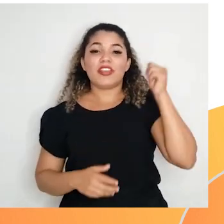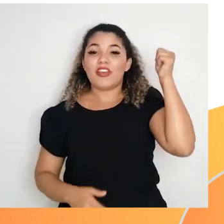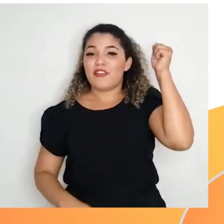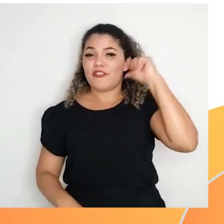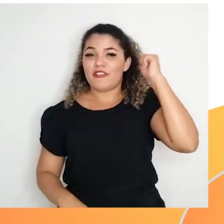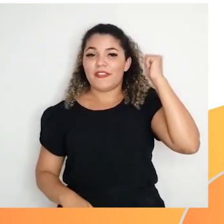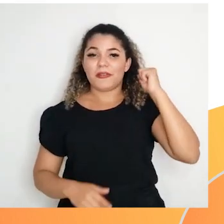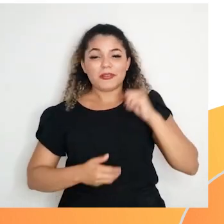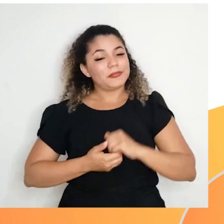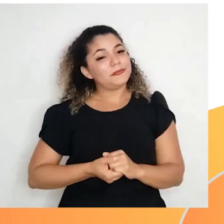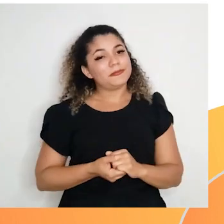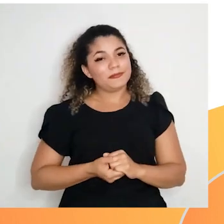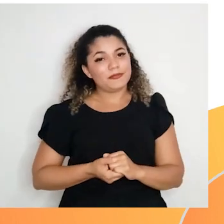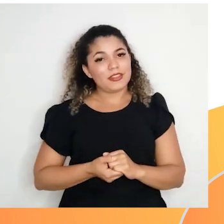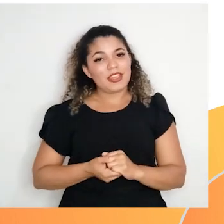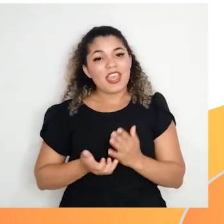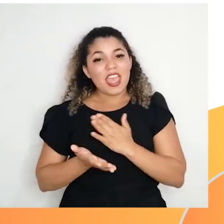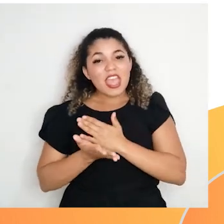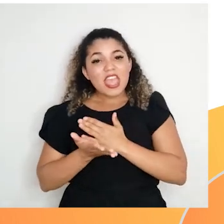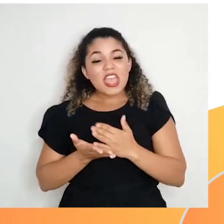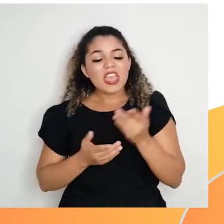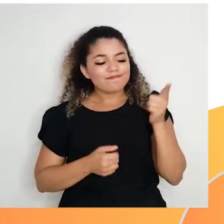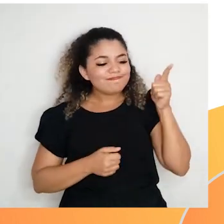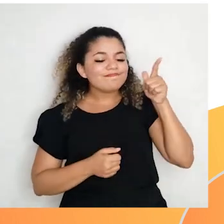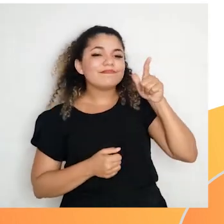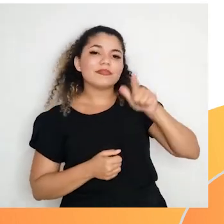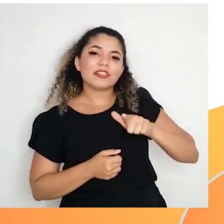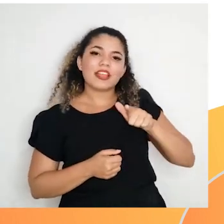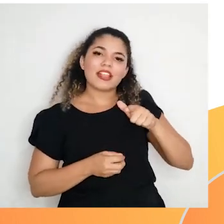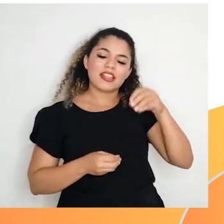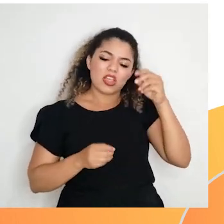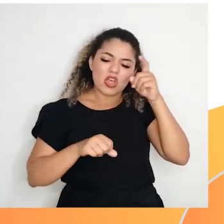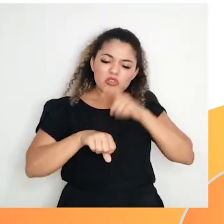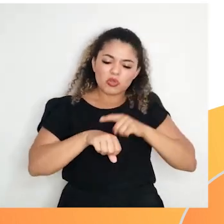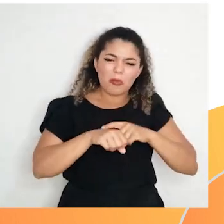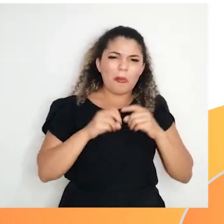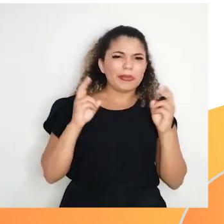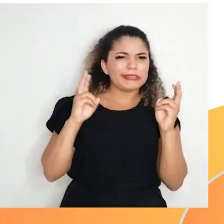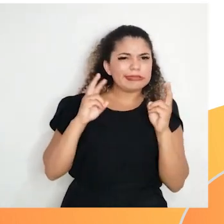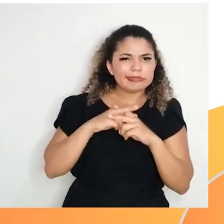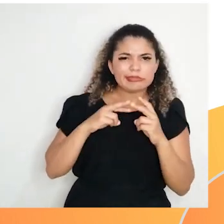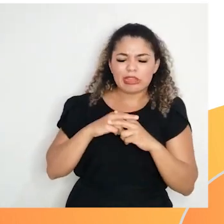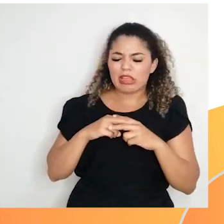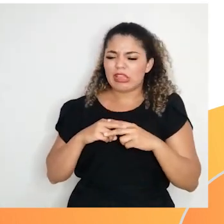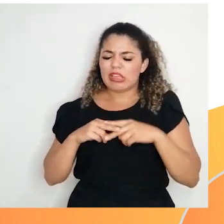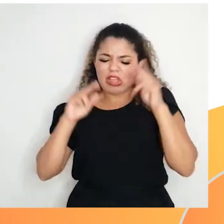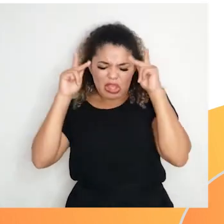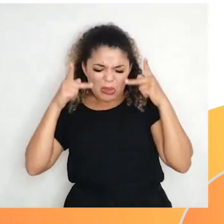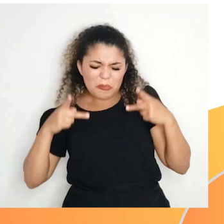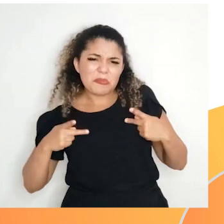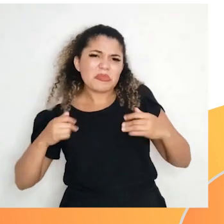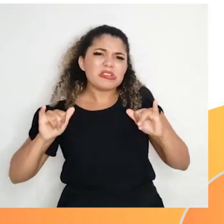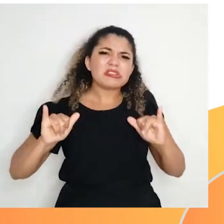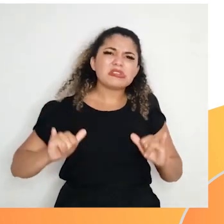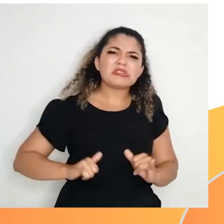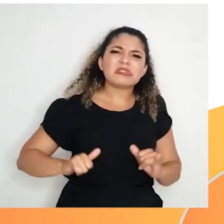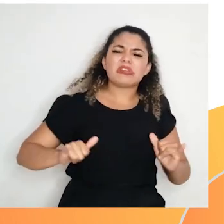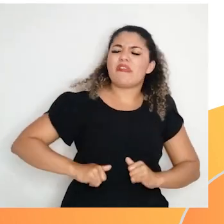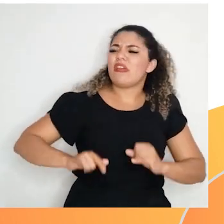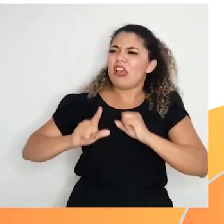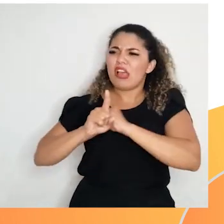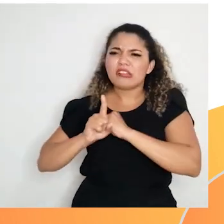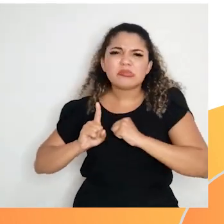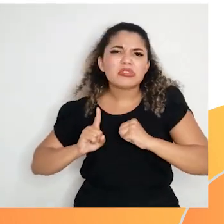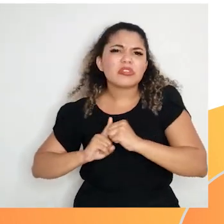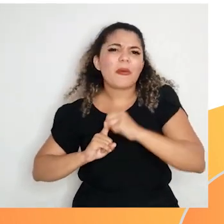de Van Gogh. Ele consegue ainda, dentro do caos humanitário, do caos